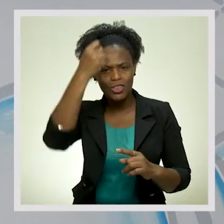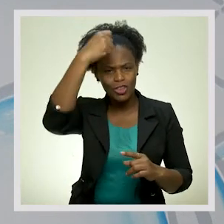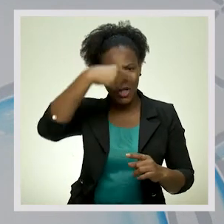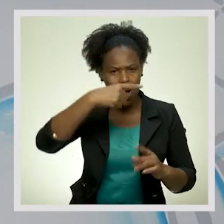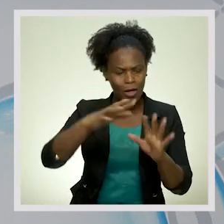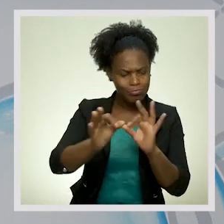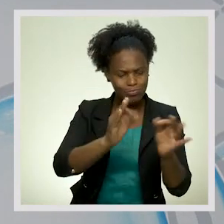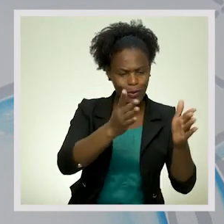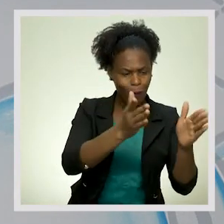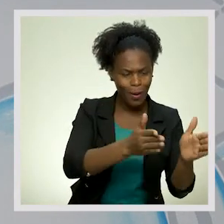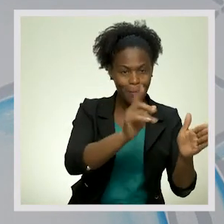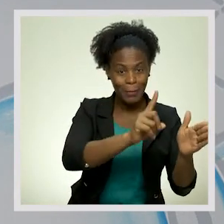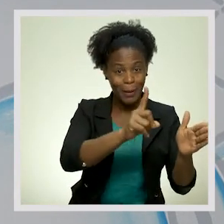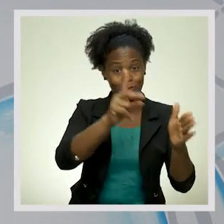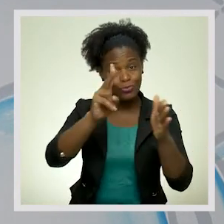conseguiram ordenar a história?